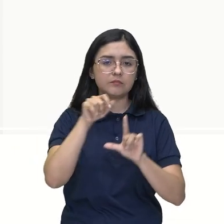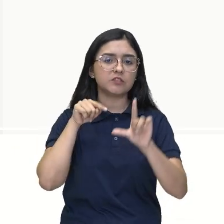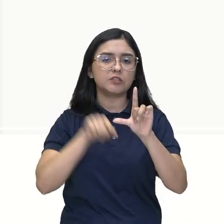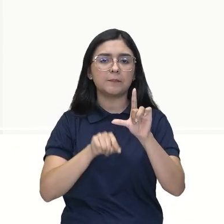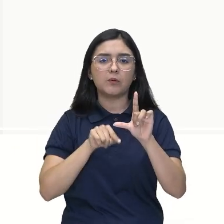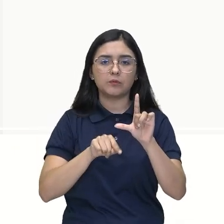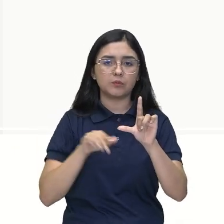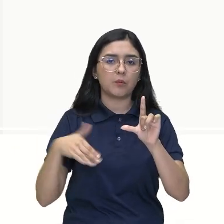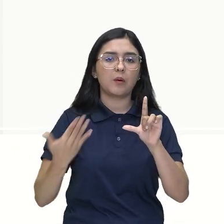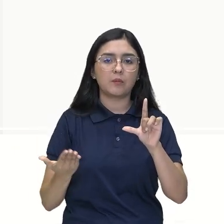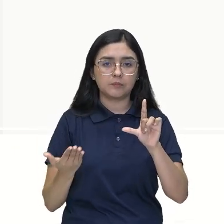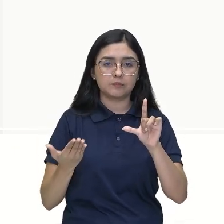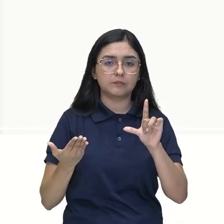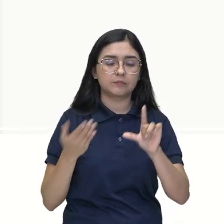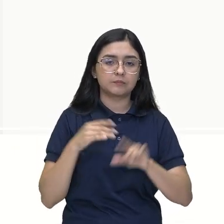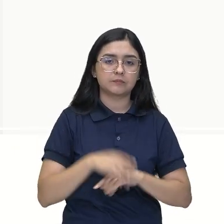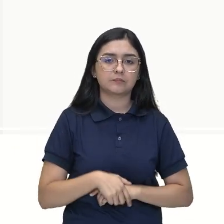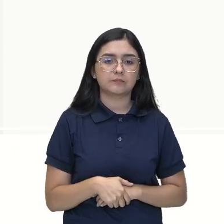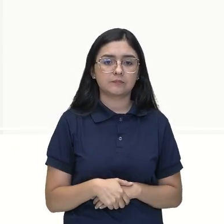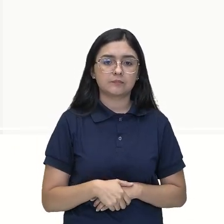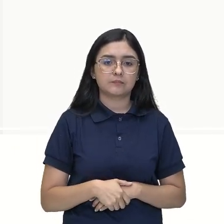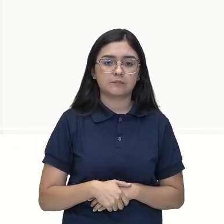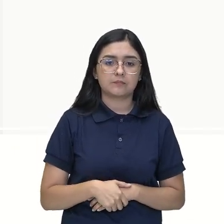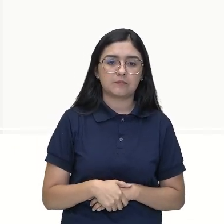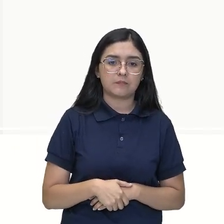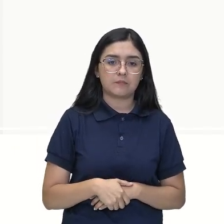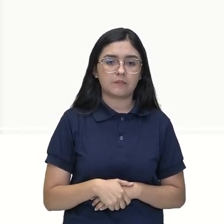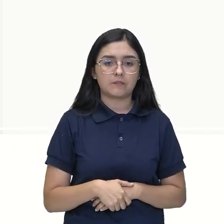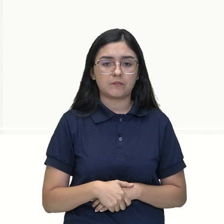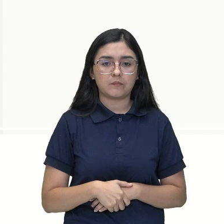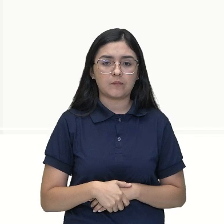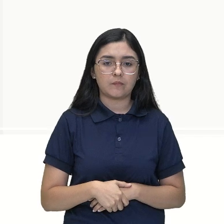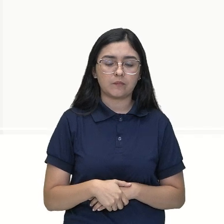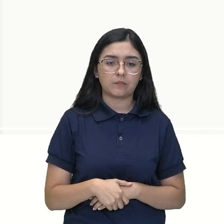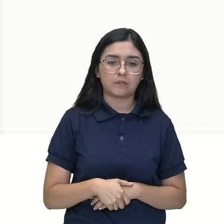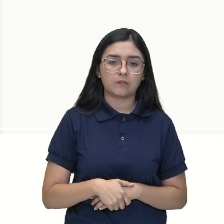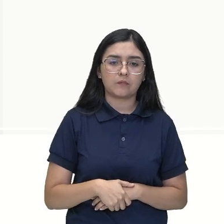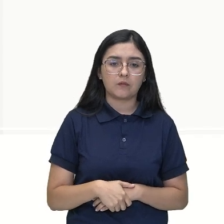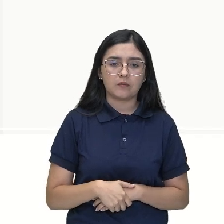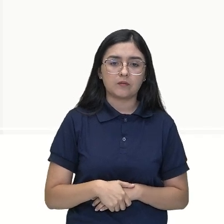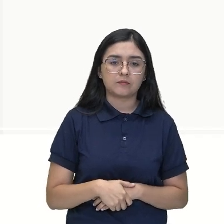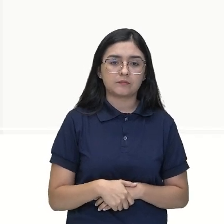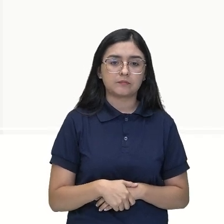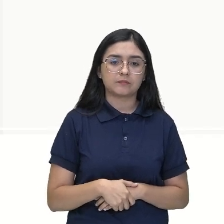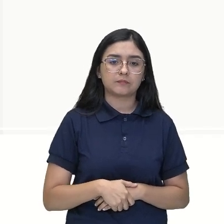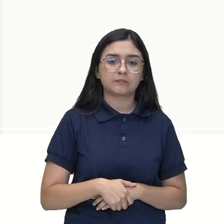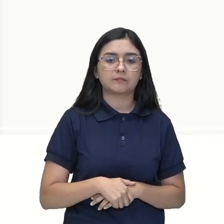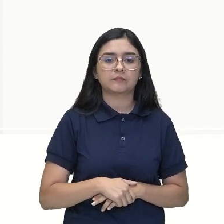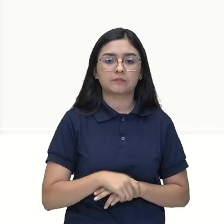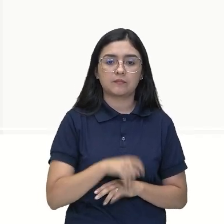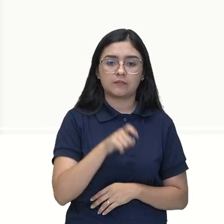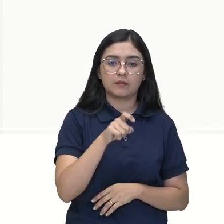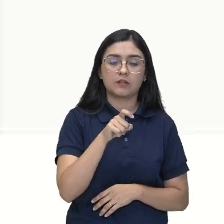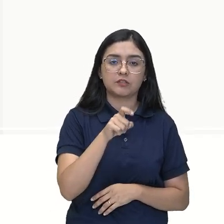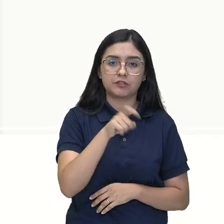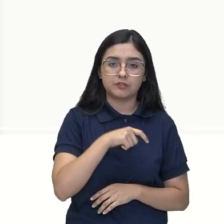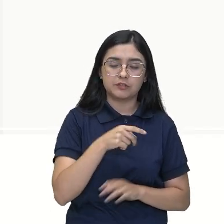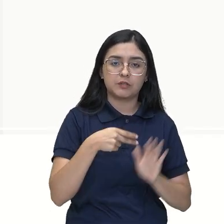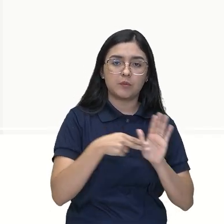desse vértice? Tá aqui, ó. As coordenadas do vértice são x igual a